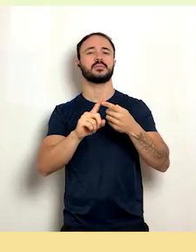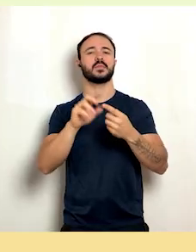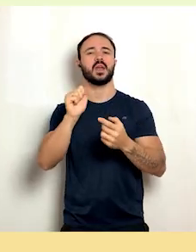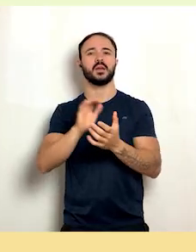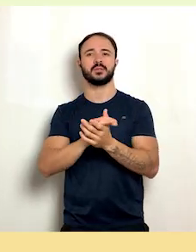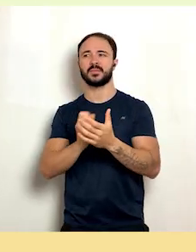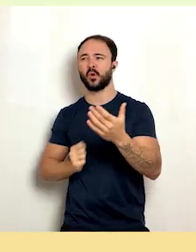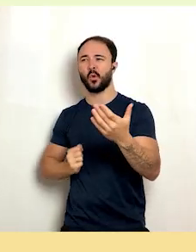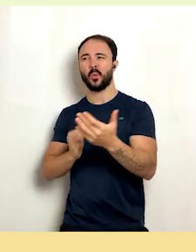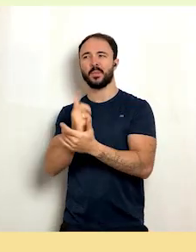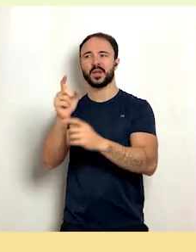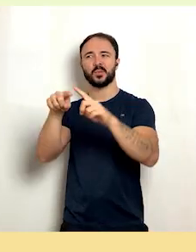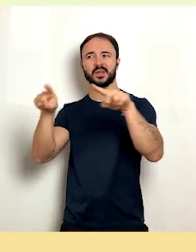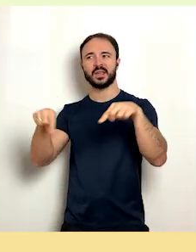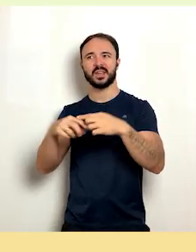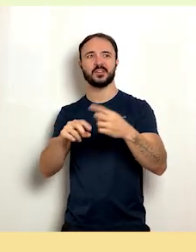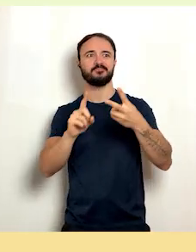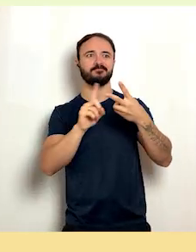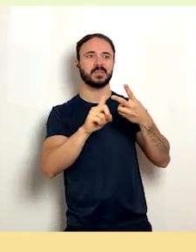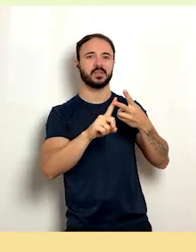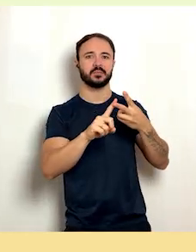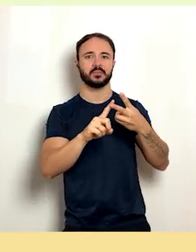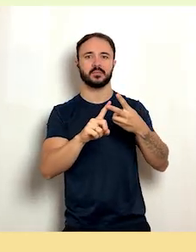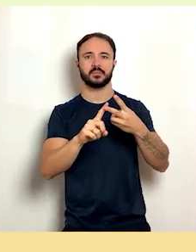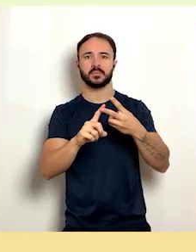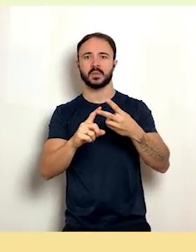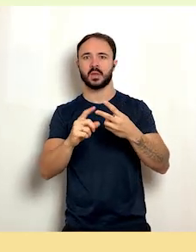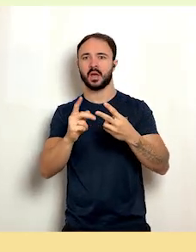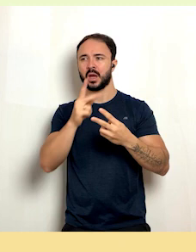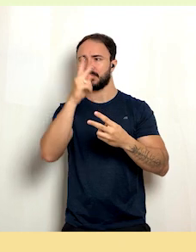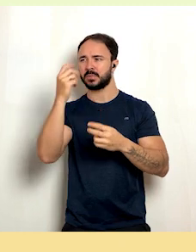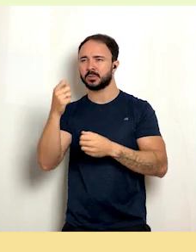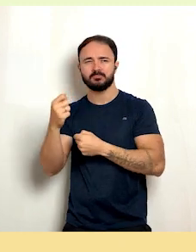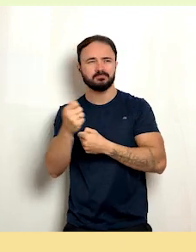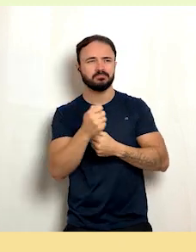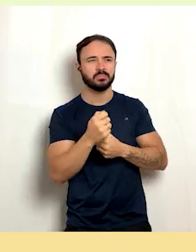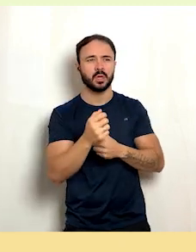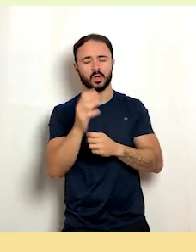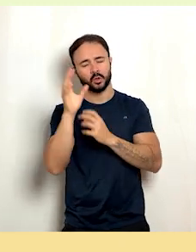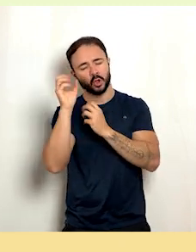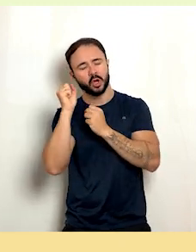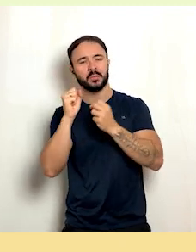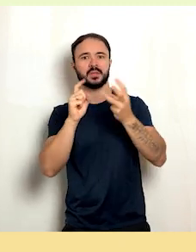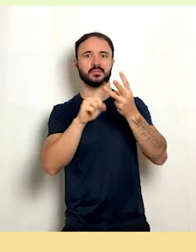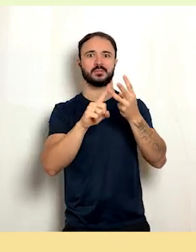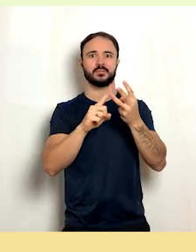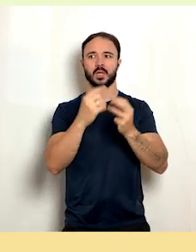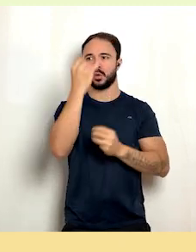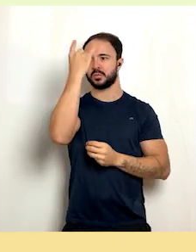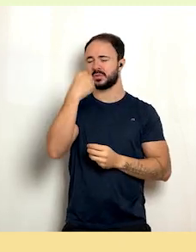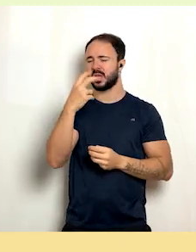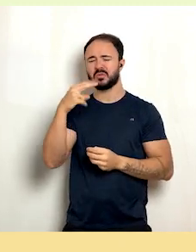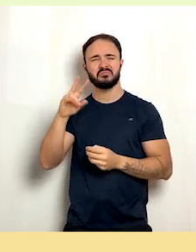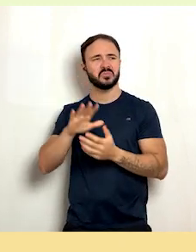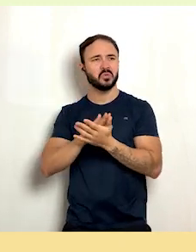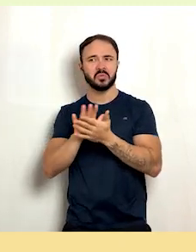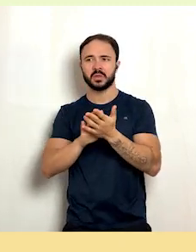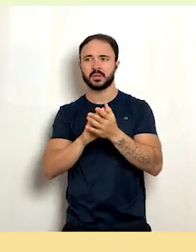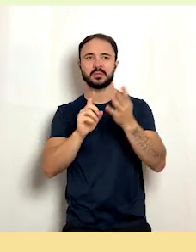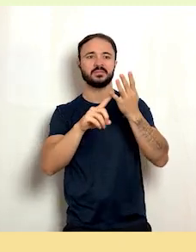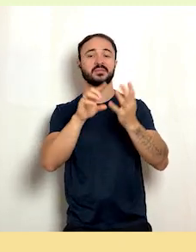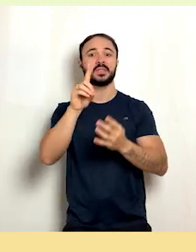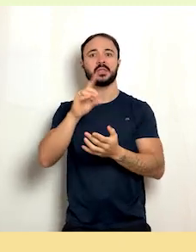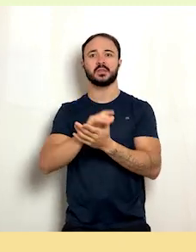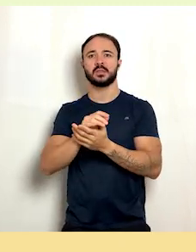Letra A, comprei um terreno. Letra B, os guerreiros dormem agora. Letra C, o cego não vê. E letra